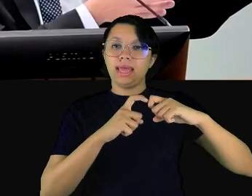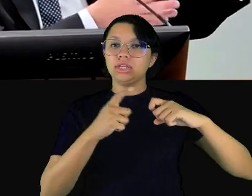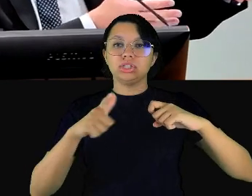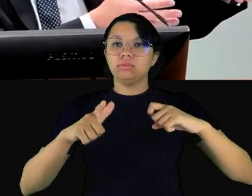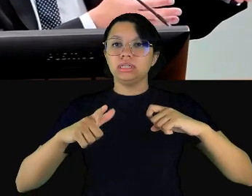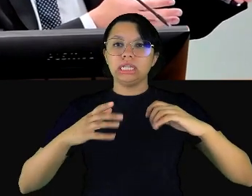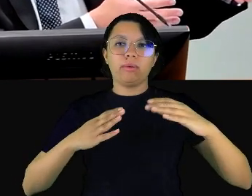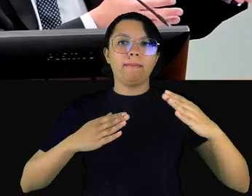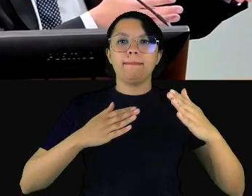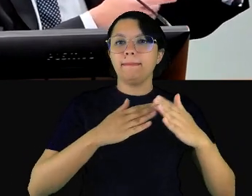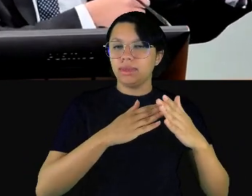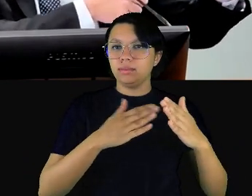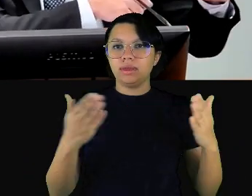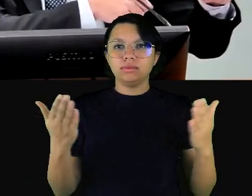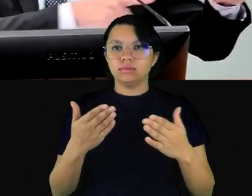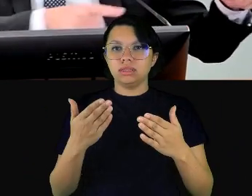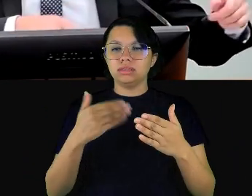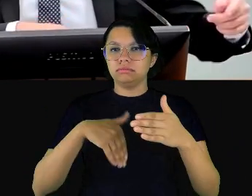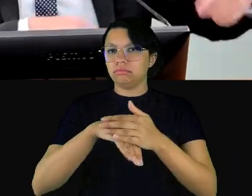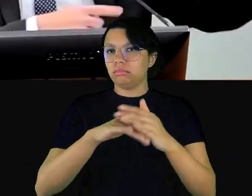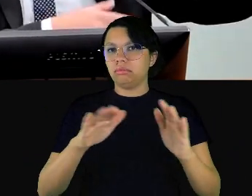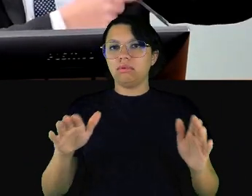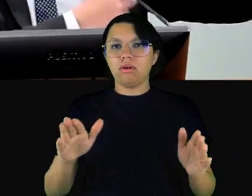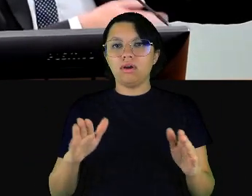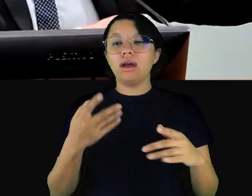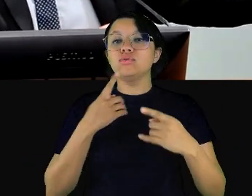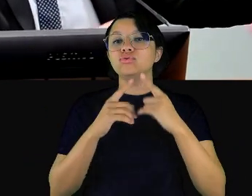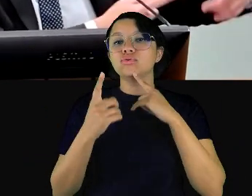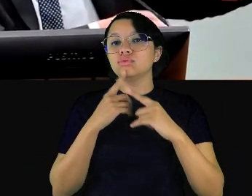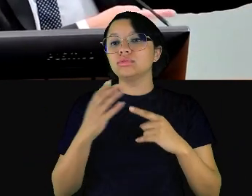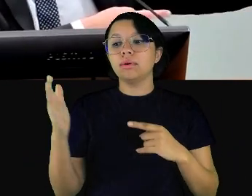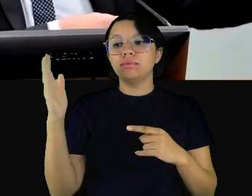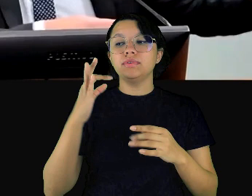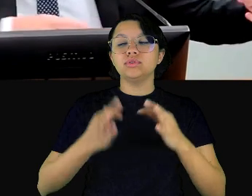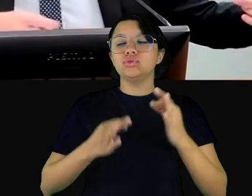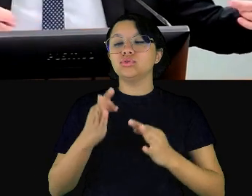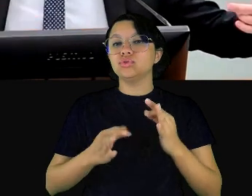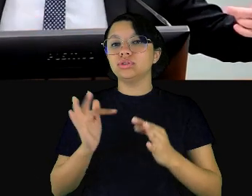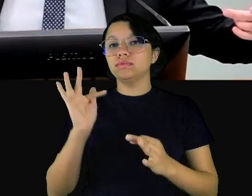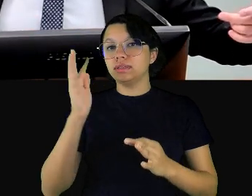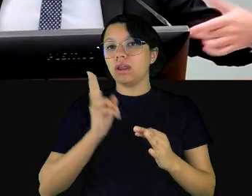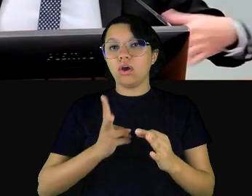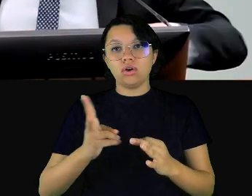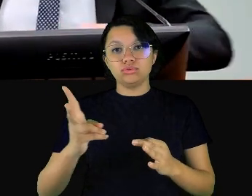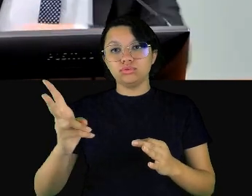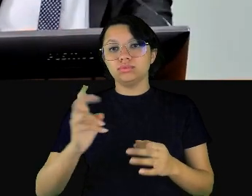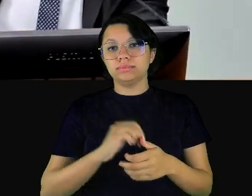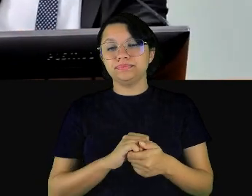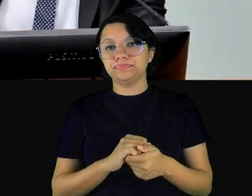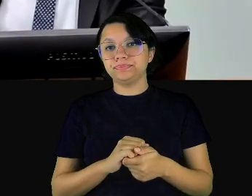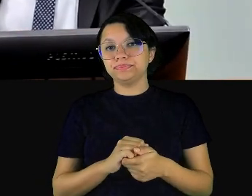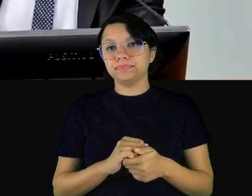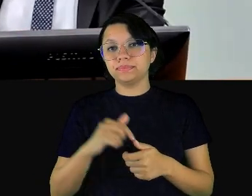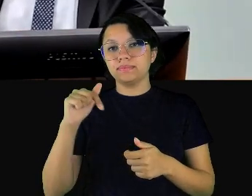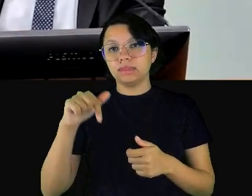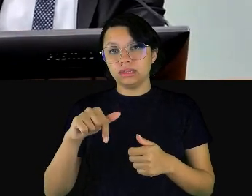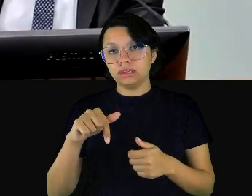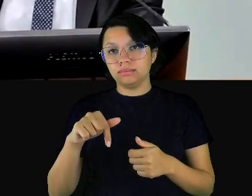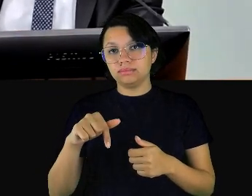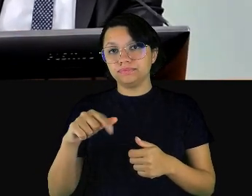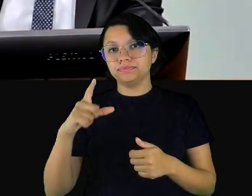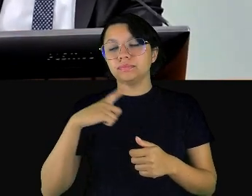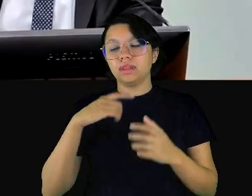a esse rompimento contratual, e a discussão vindo aqui na Justiça Federal continua correndo, e aqui há